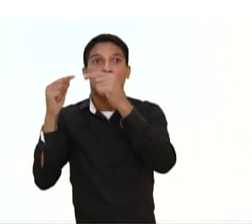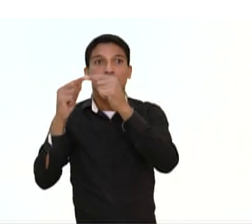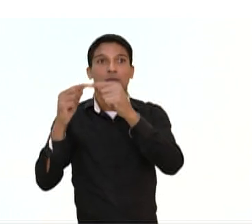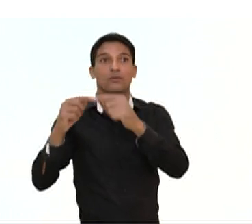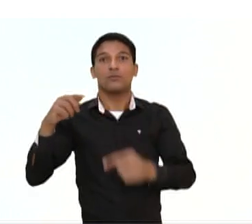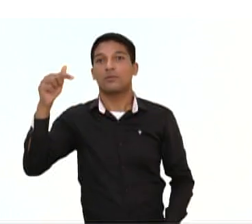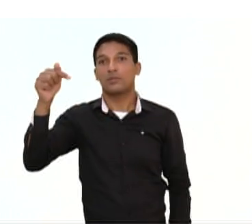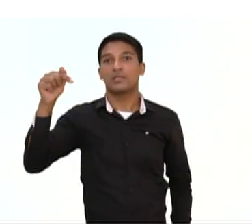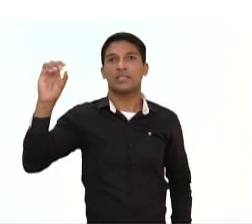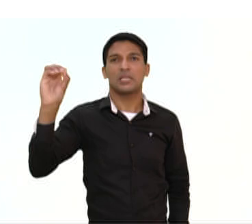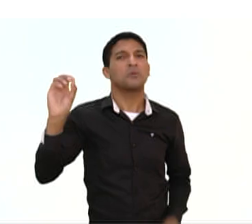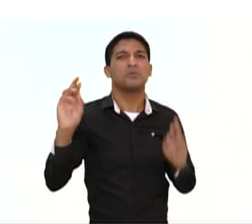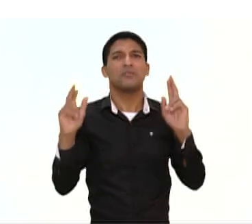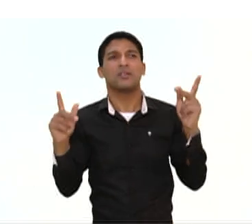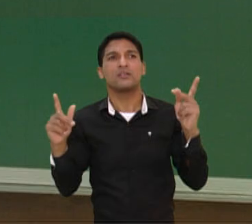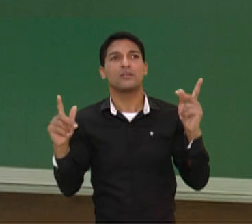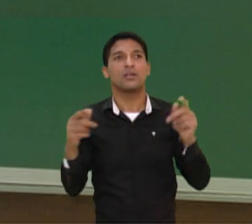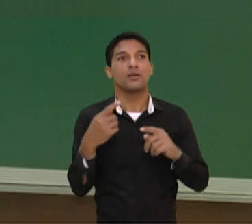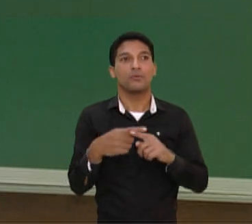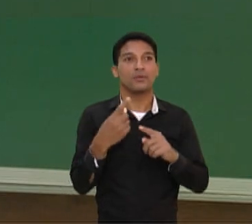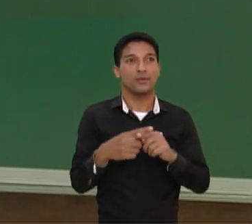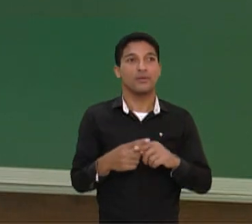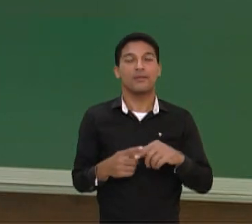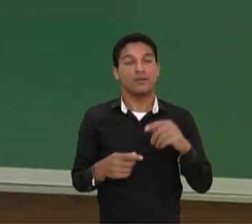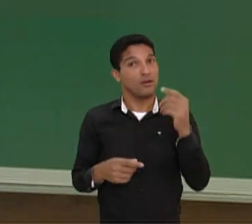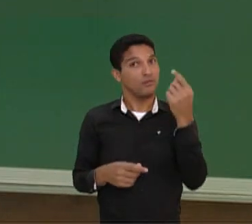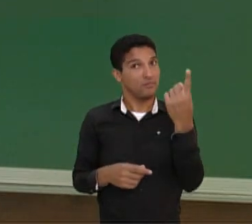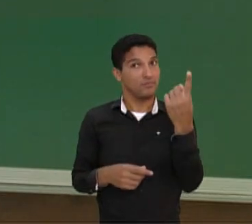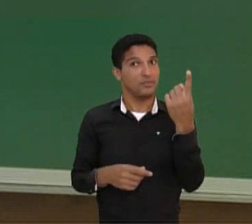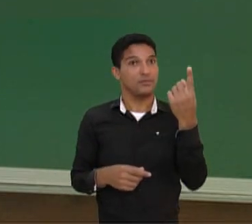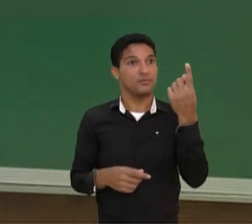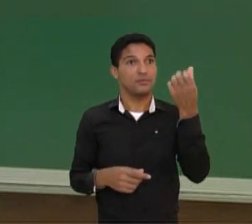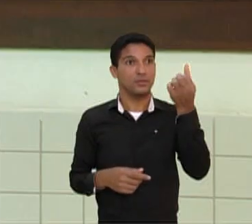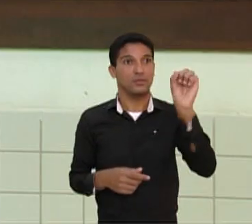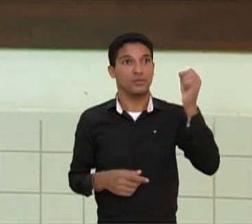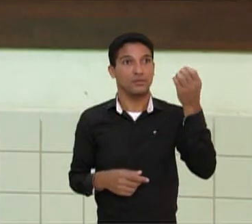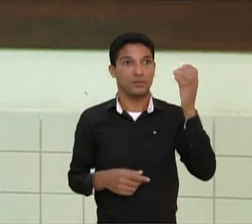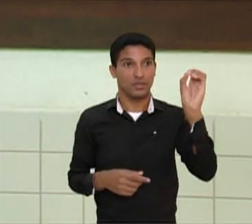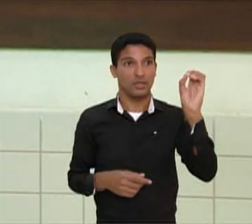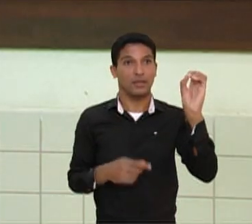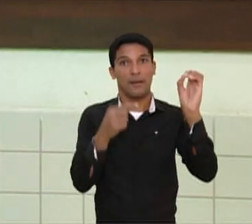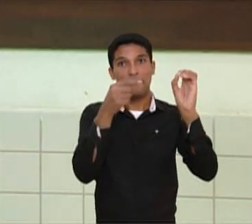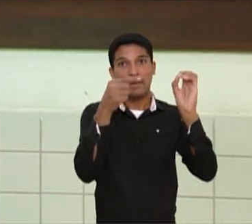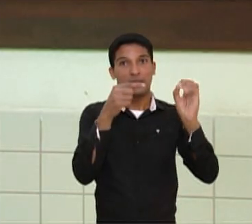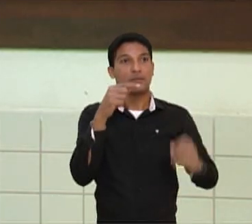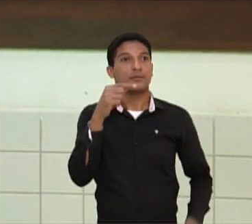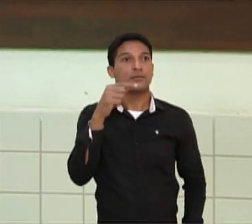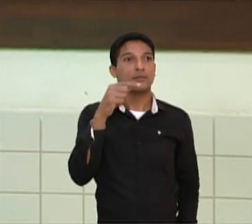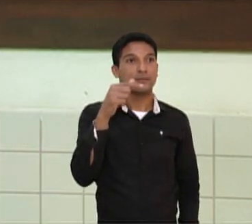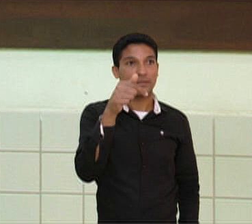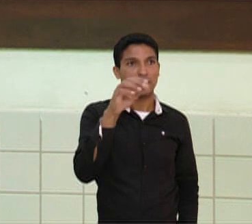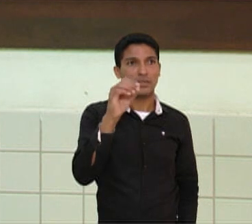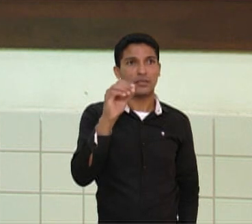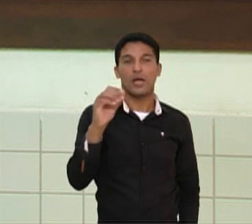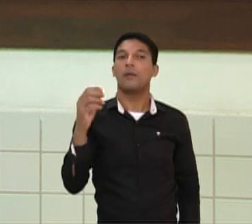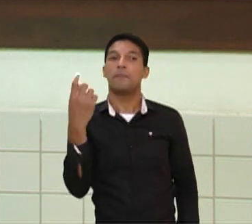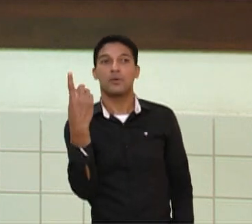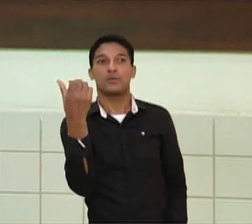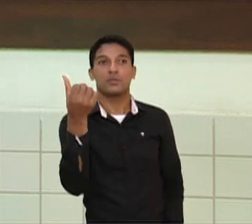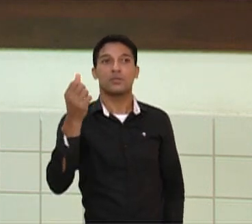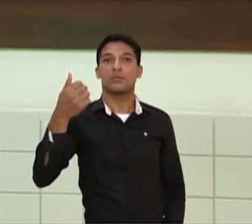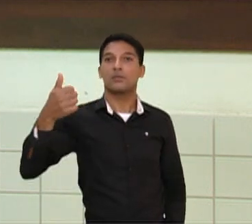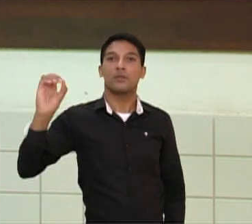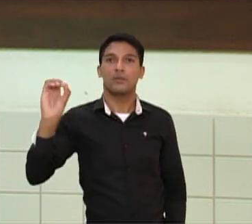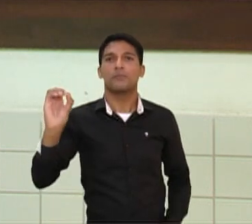ser 1.680 menos 70, ou seja, 1.610. Por que vocês acham que a quantidade de arranjos é